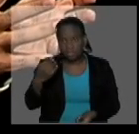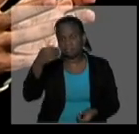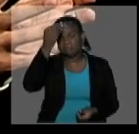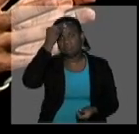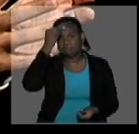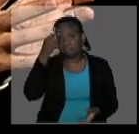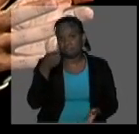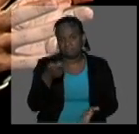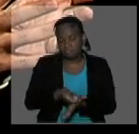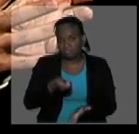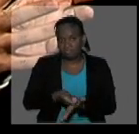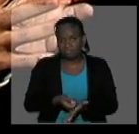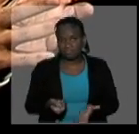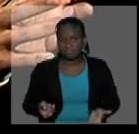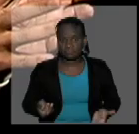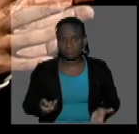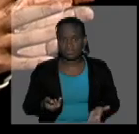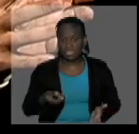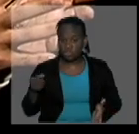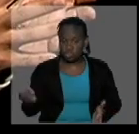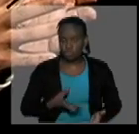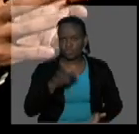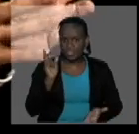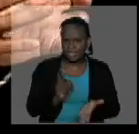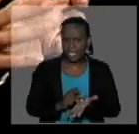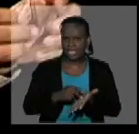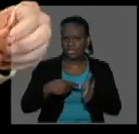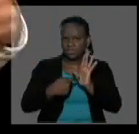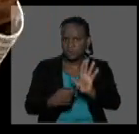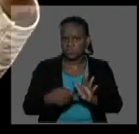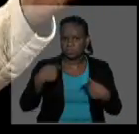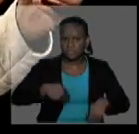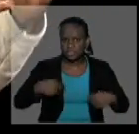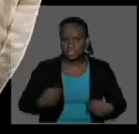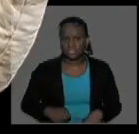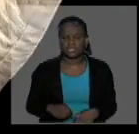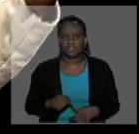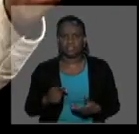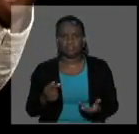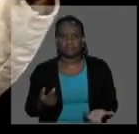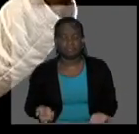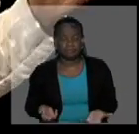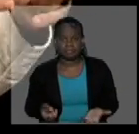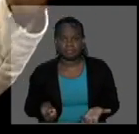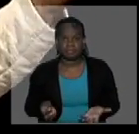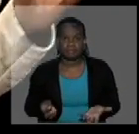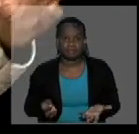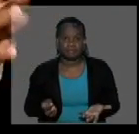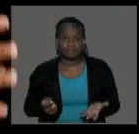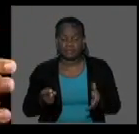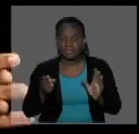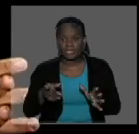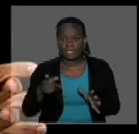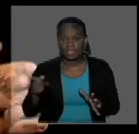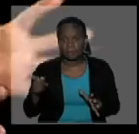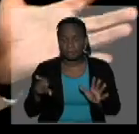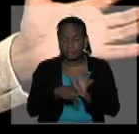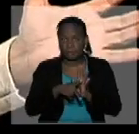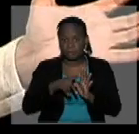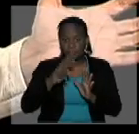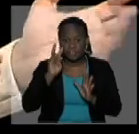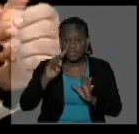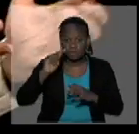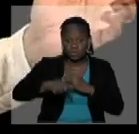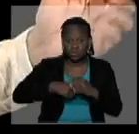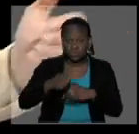como algo novo, como verdade. Como verdade inerente a essa forma, essa visão de um